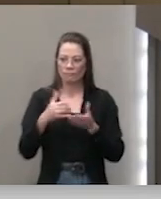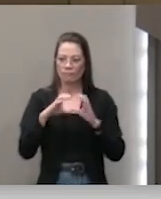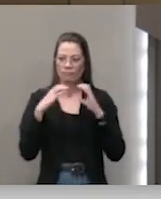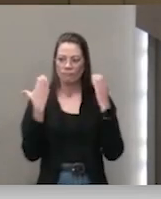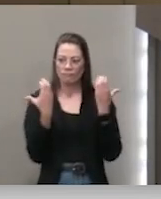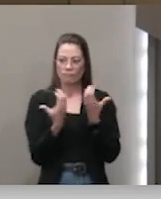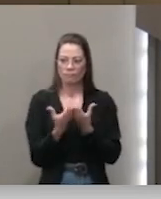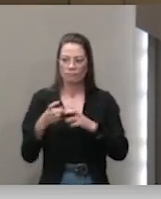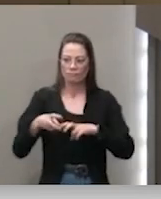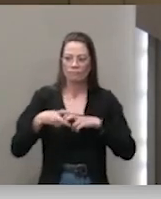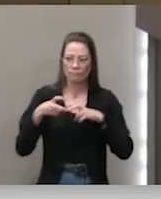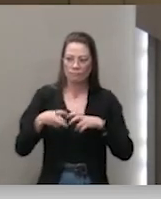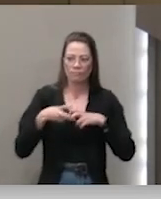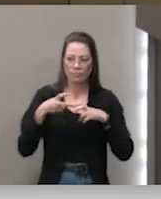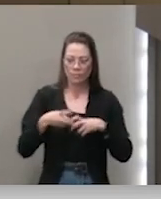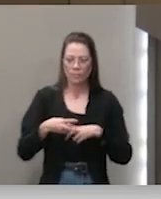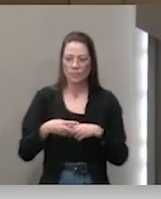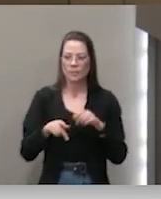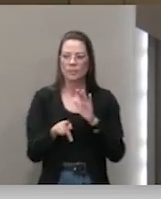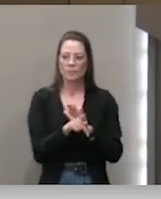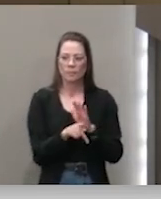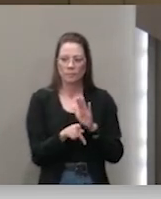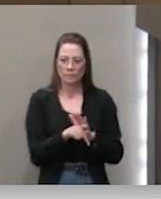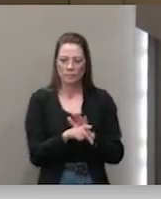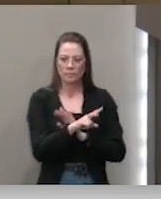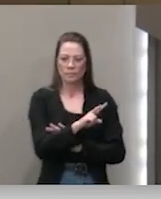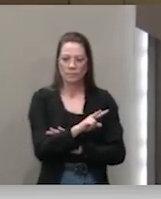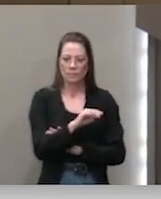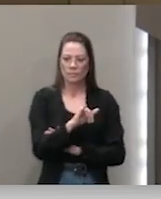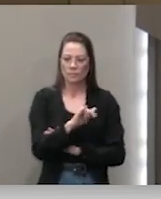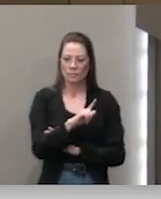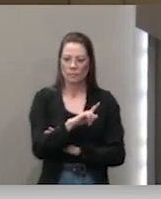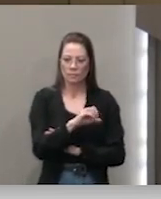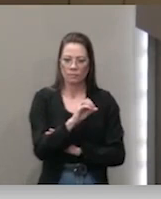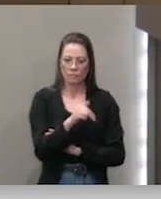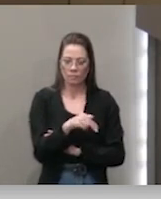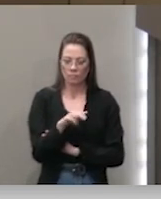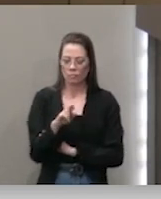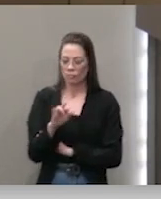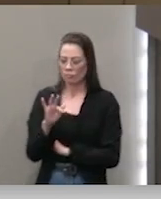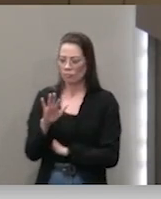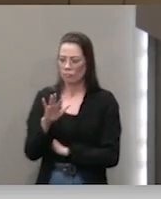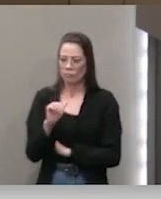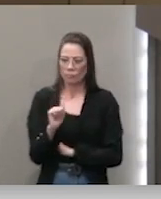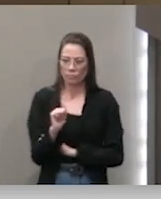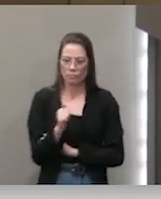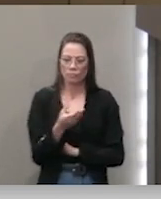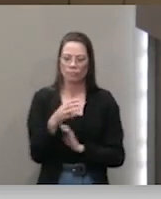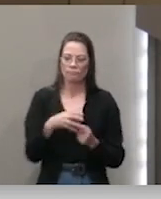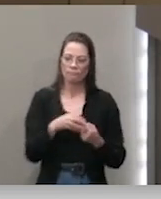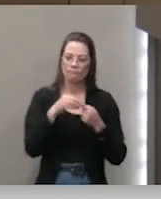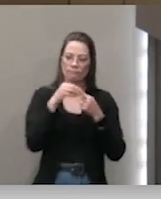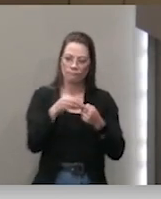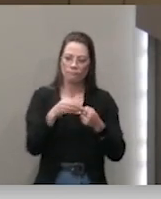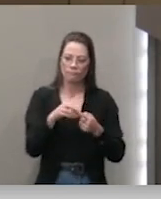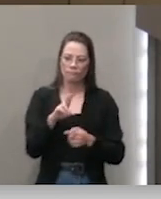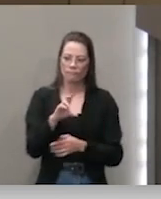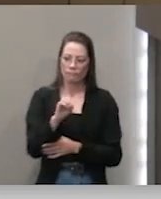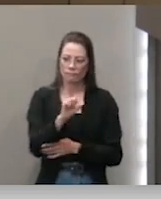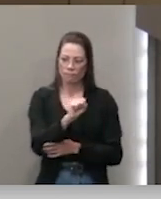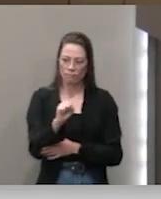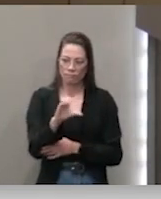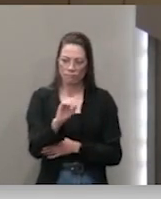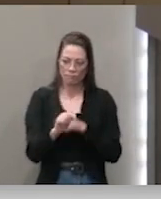interior. Mérito deste vereador, mérito do vereador Wilson, mérito do vereador Rufa, mérito principalmente do vereador Rosso,